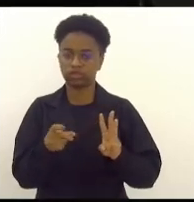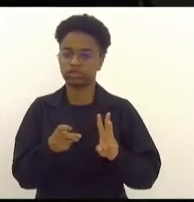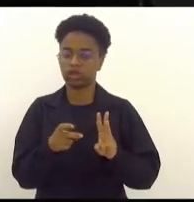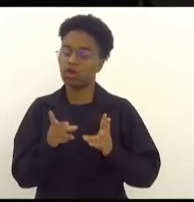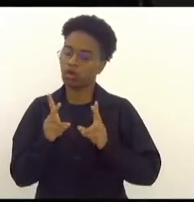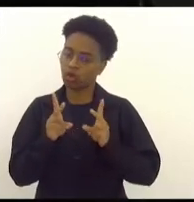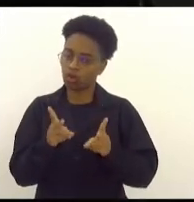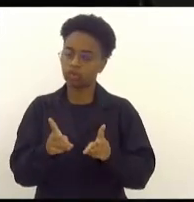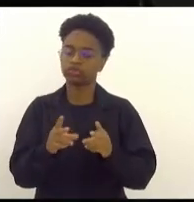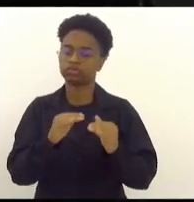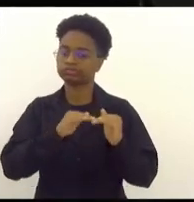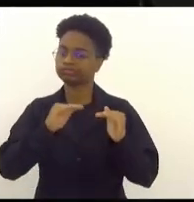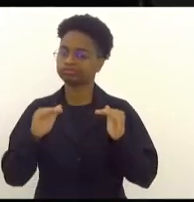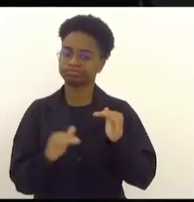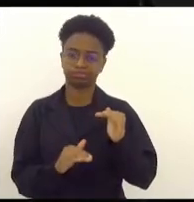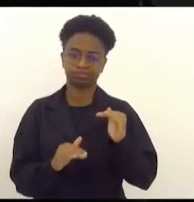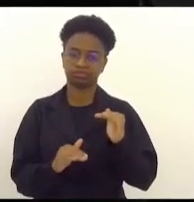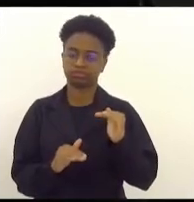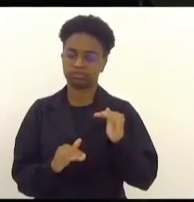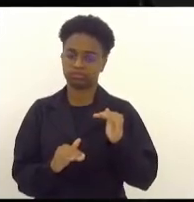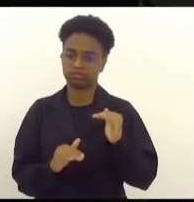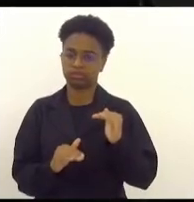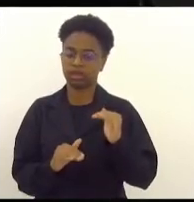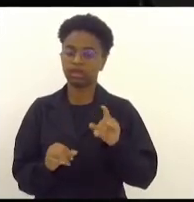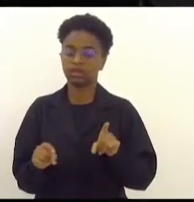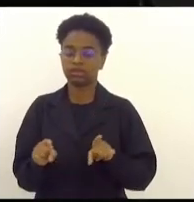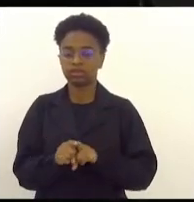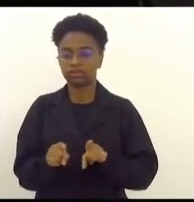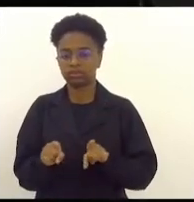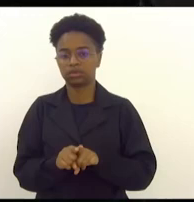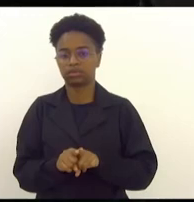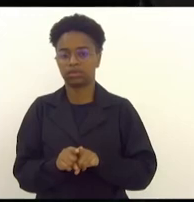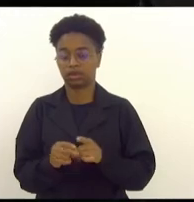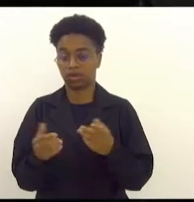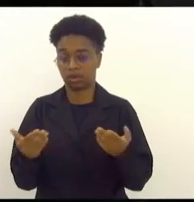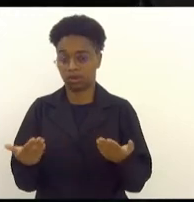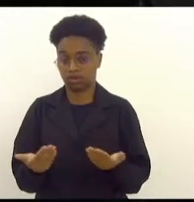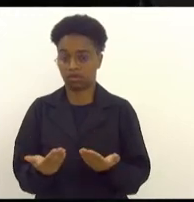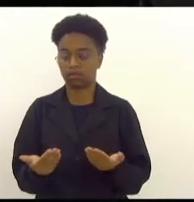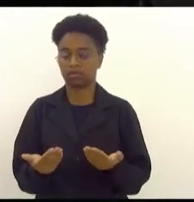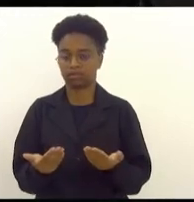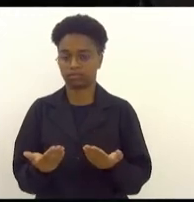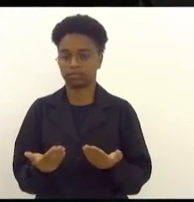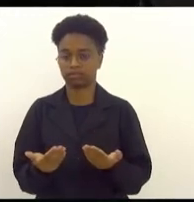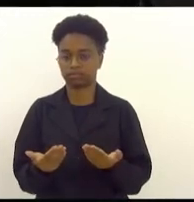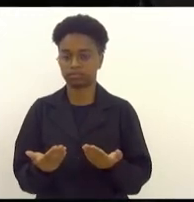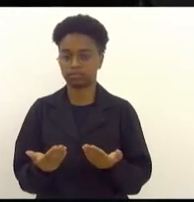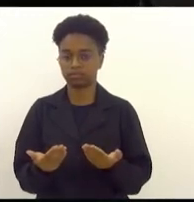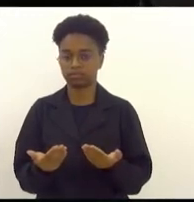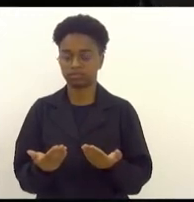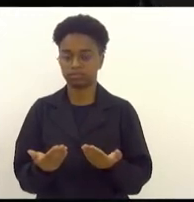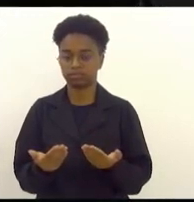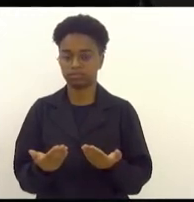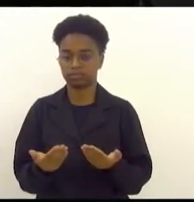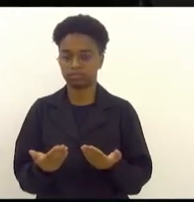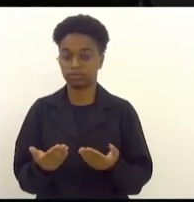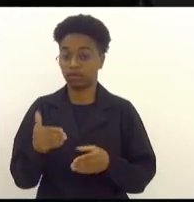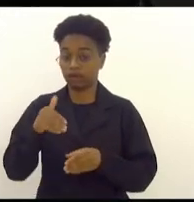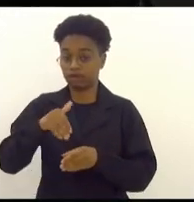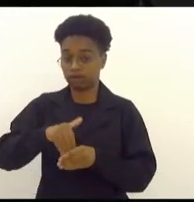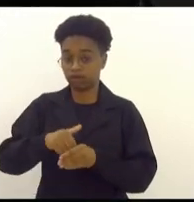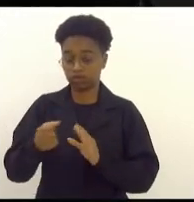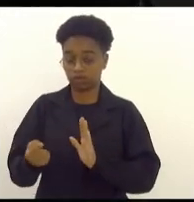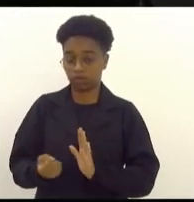que discrimina e que neste momento fota o Marco